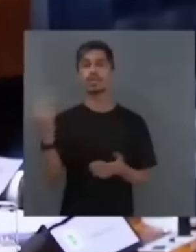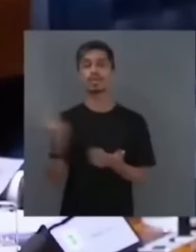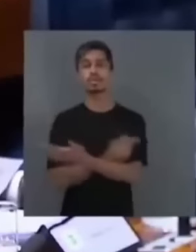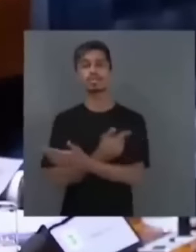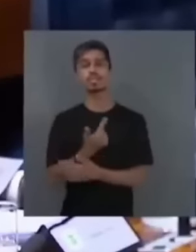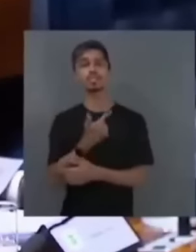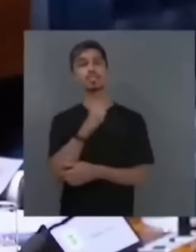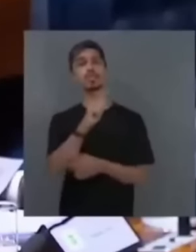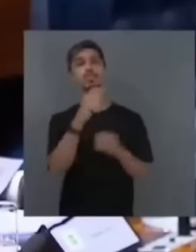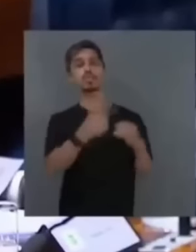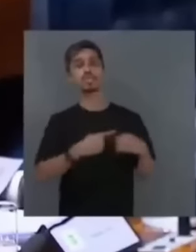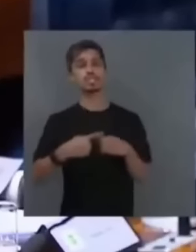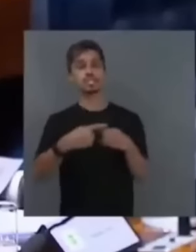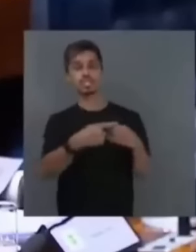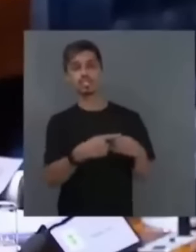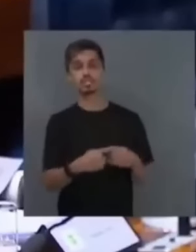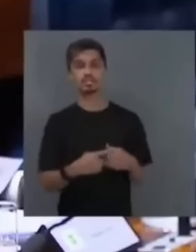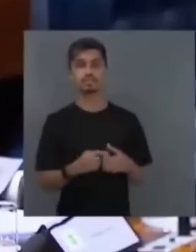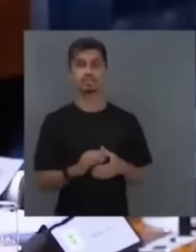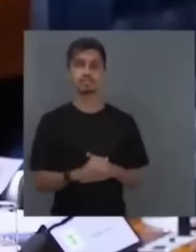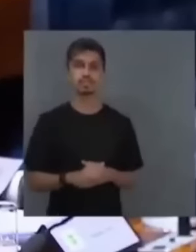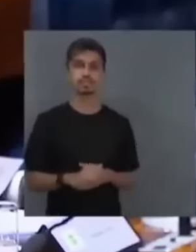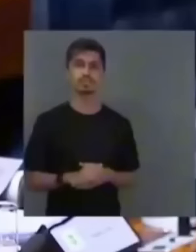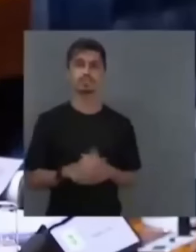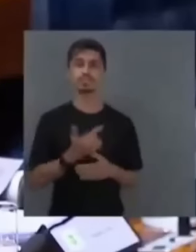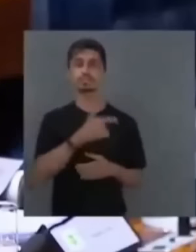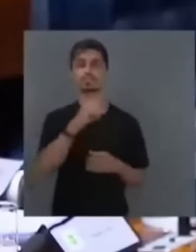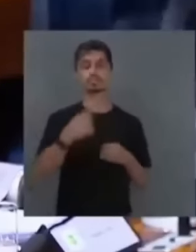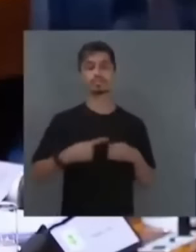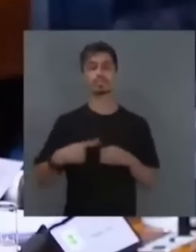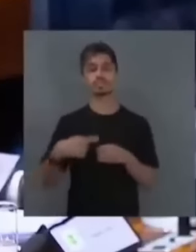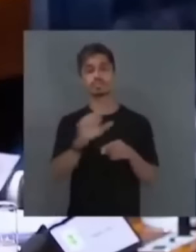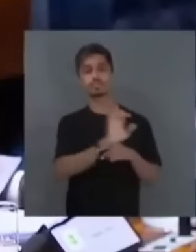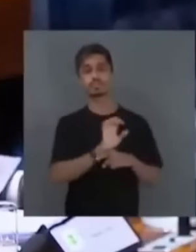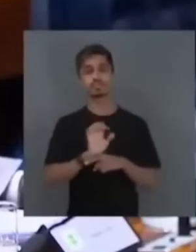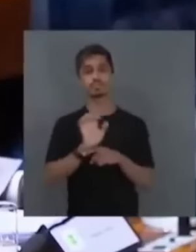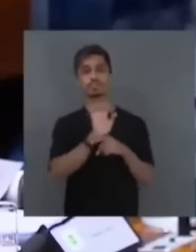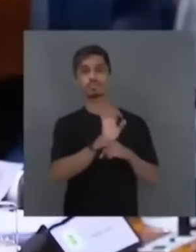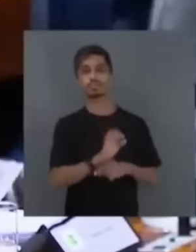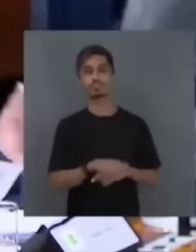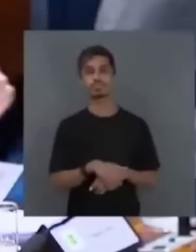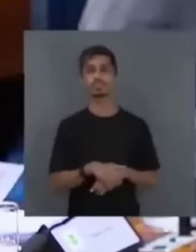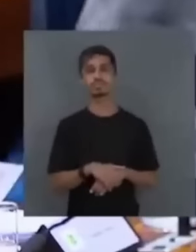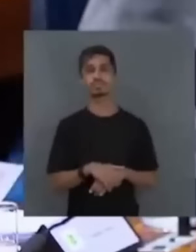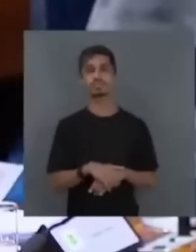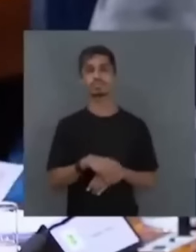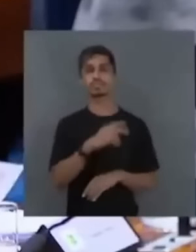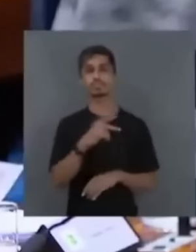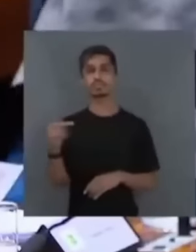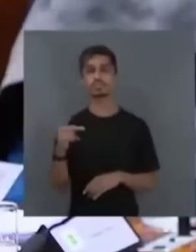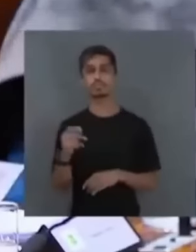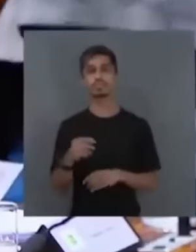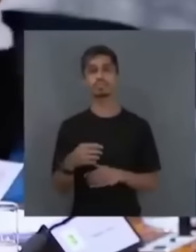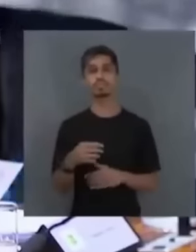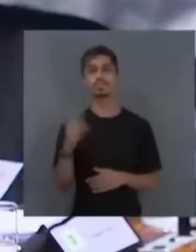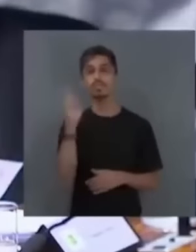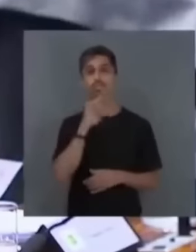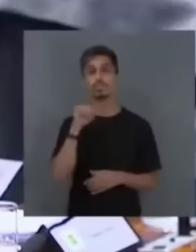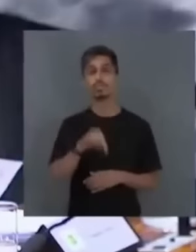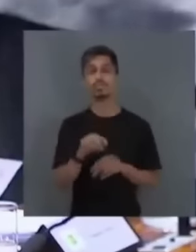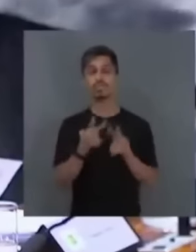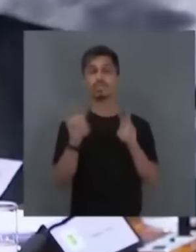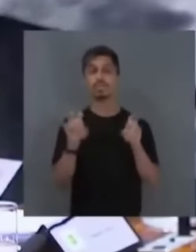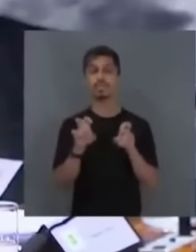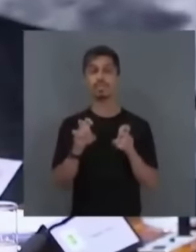nas demais capitais brasileiras, nas demais cidades brasileiras, nos demais estados brasileiros. Presidente, a urgência dessa